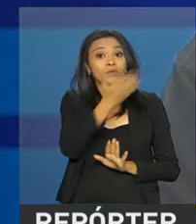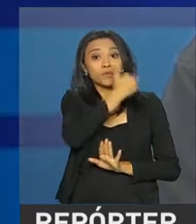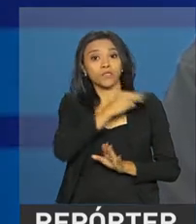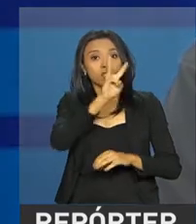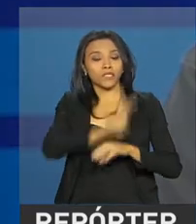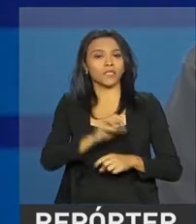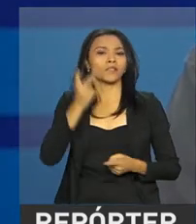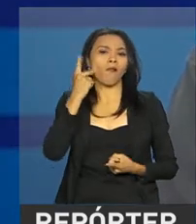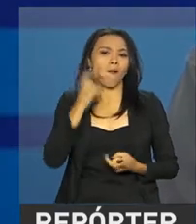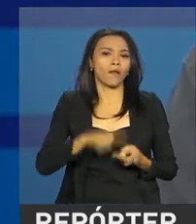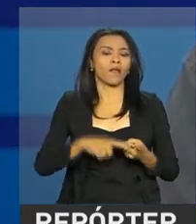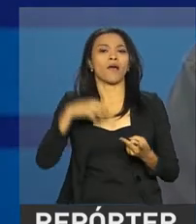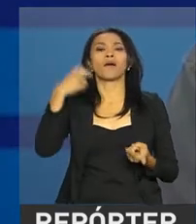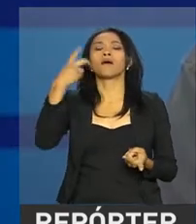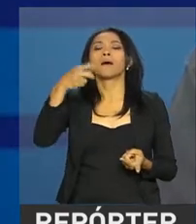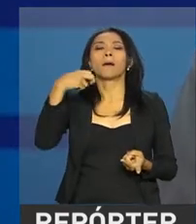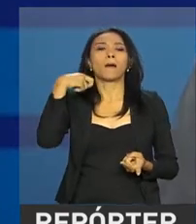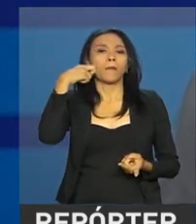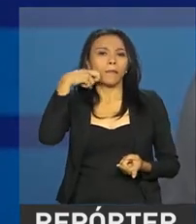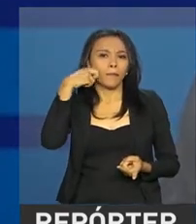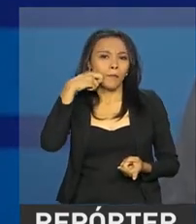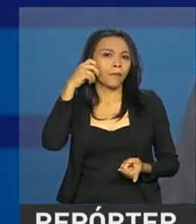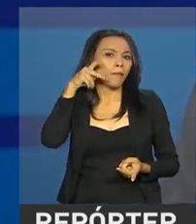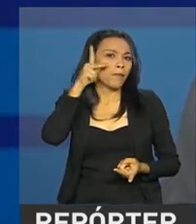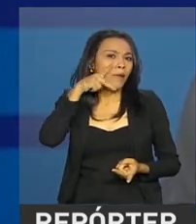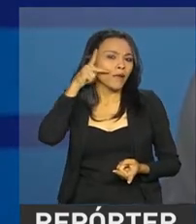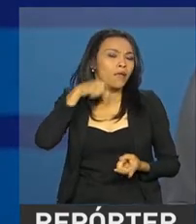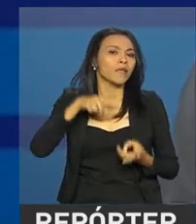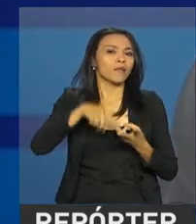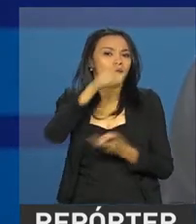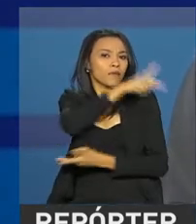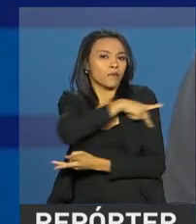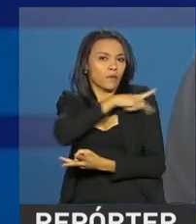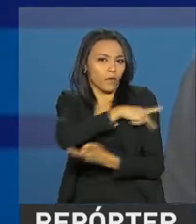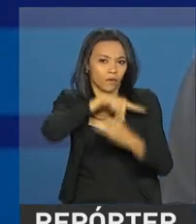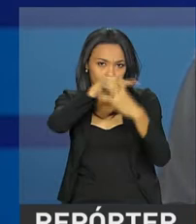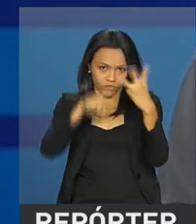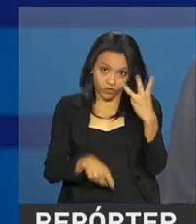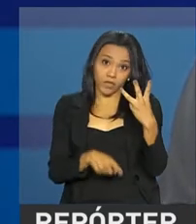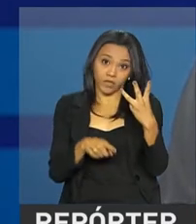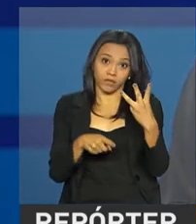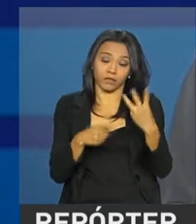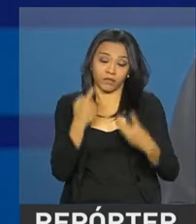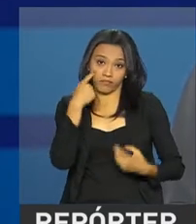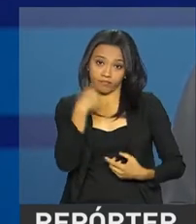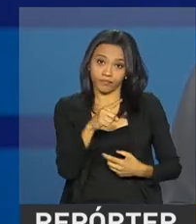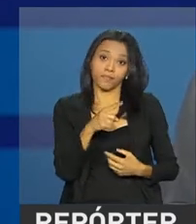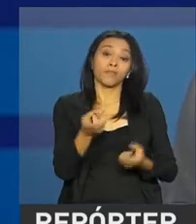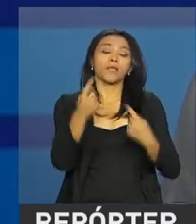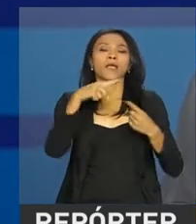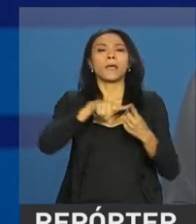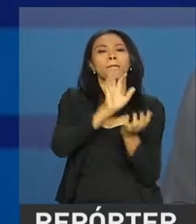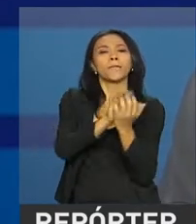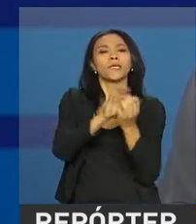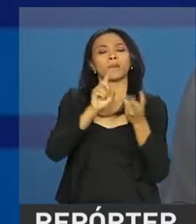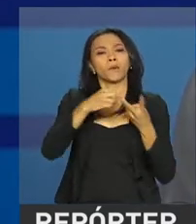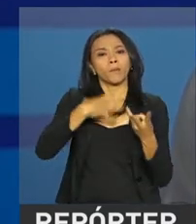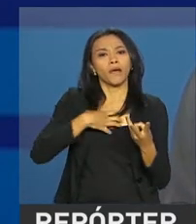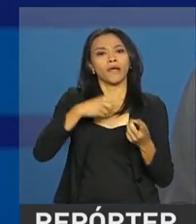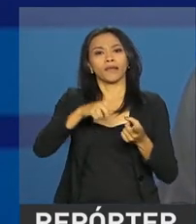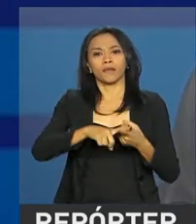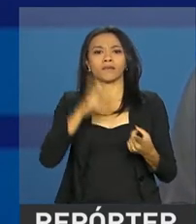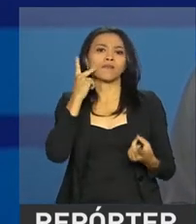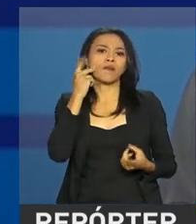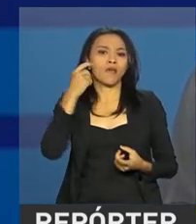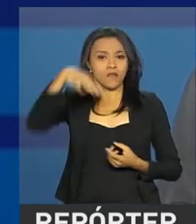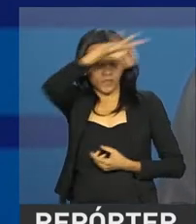Ceará, Paraíba e Piauí. Hoje, três estados. Pela ordem aqui, Pernambuco, Bahia, Ceará, Espírito